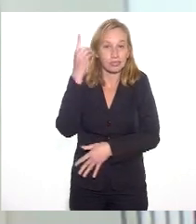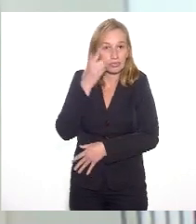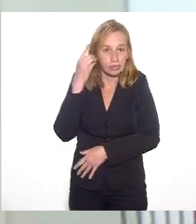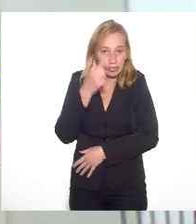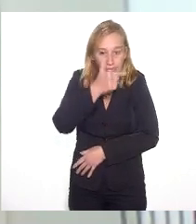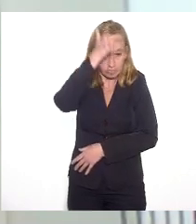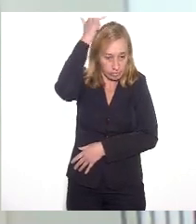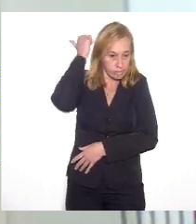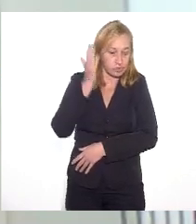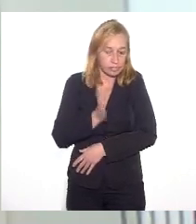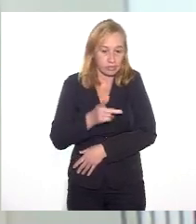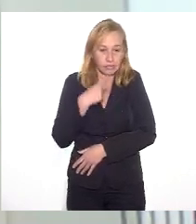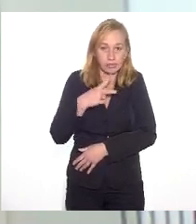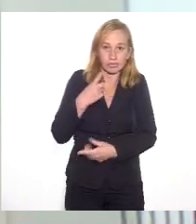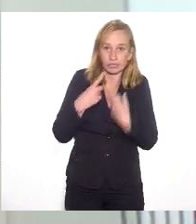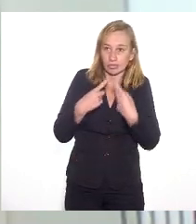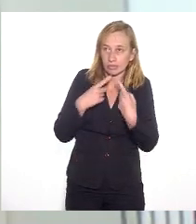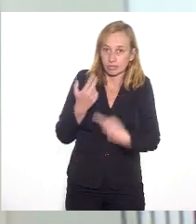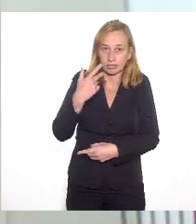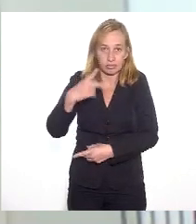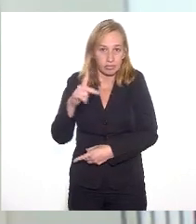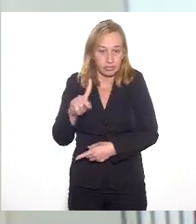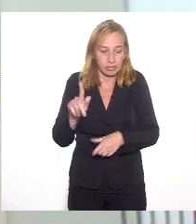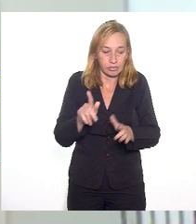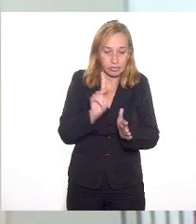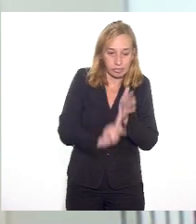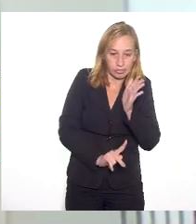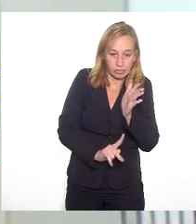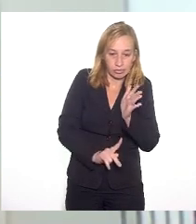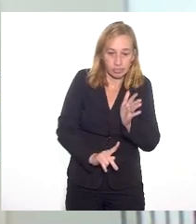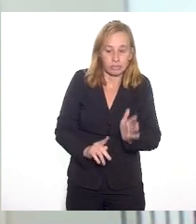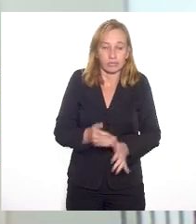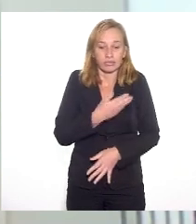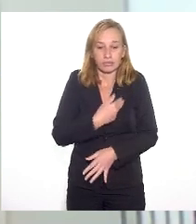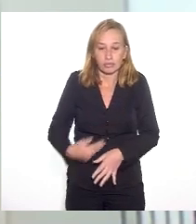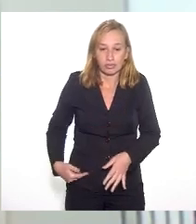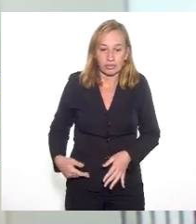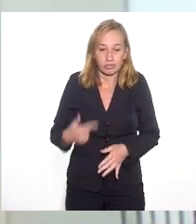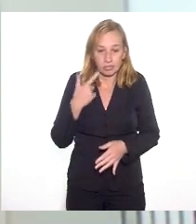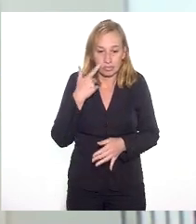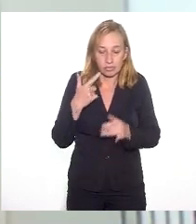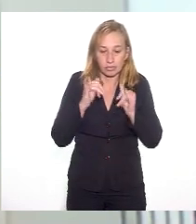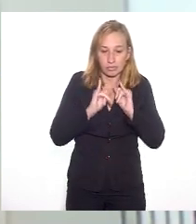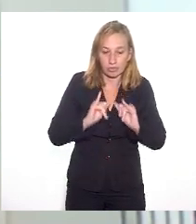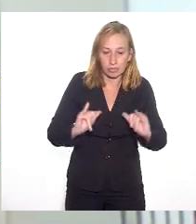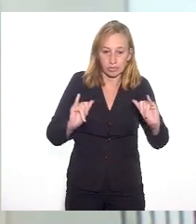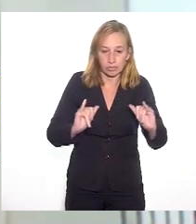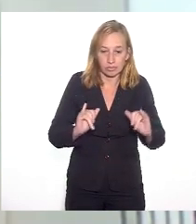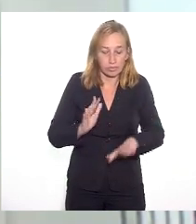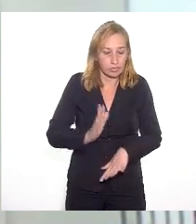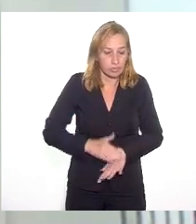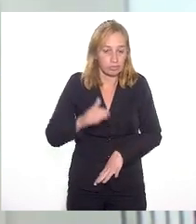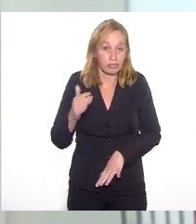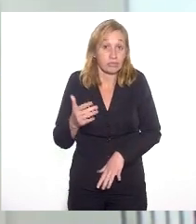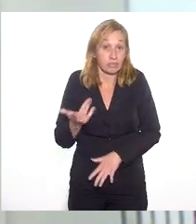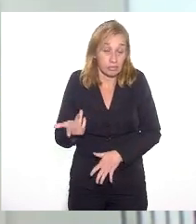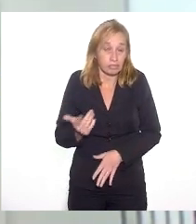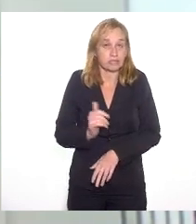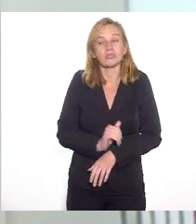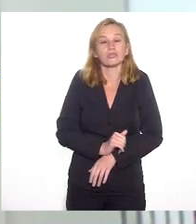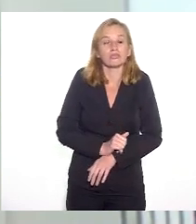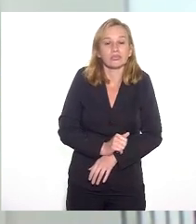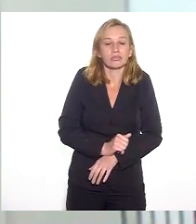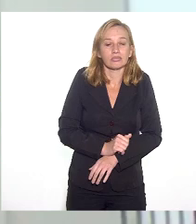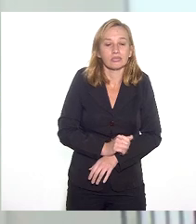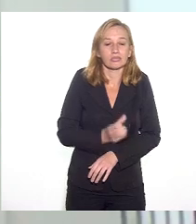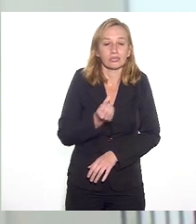fazer isso na discussão do projeto dele. O governo tem gastado muito com publicidade, né? Muito mais do que poderia, né? O